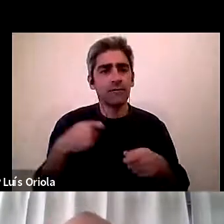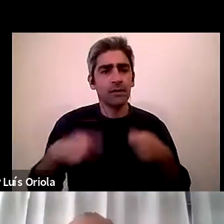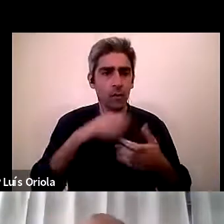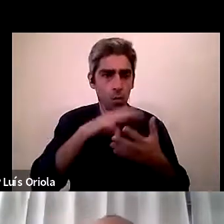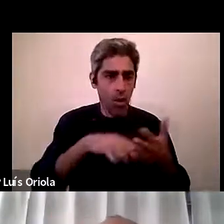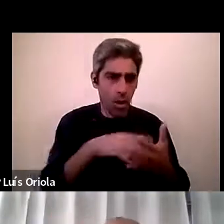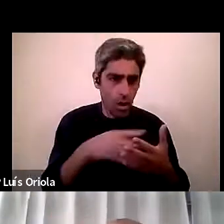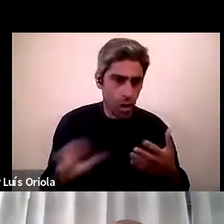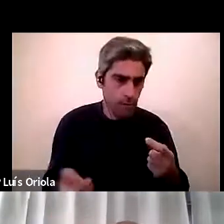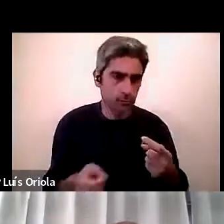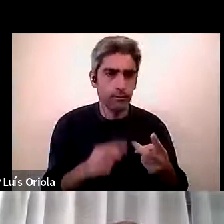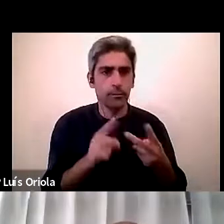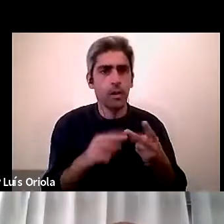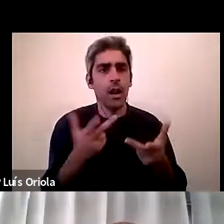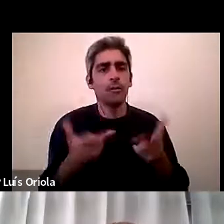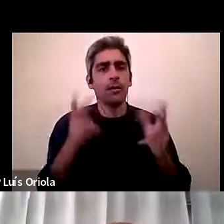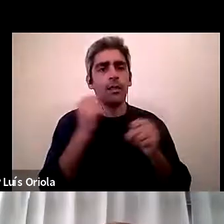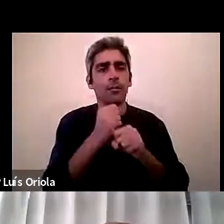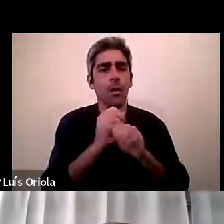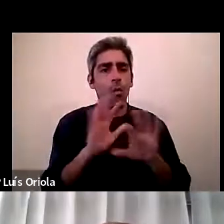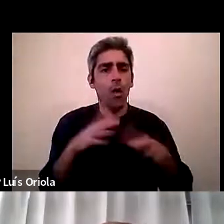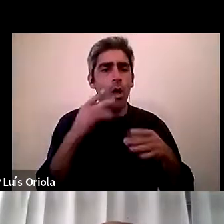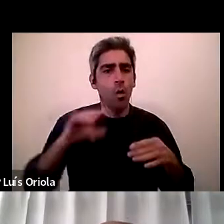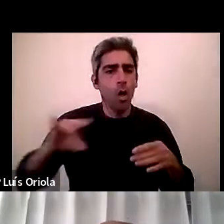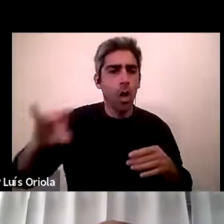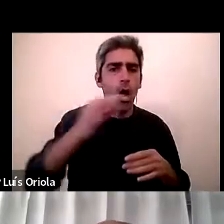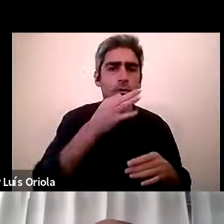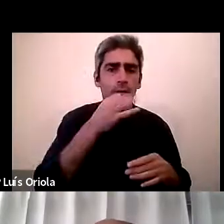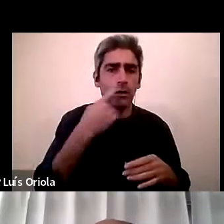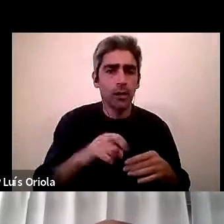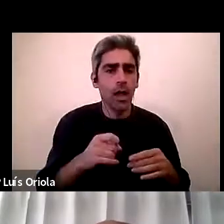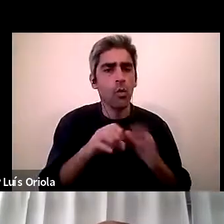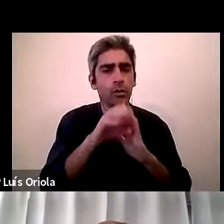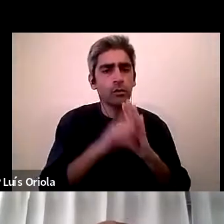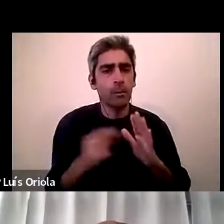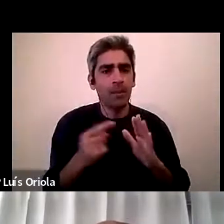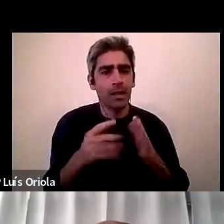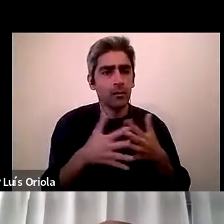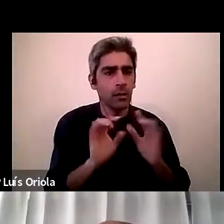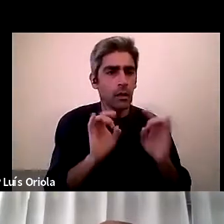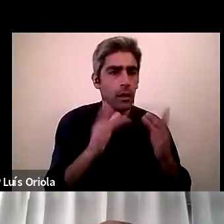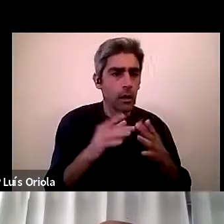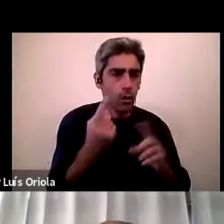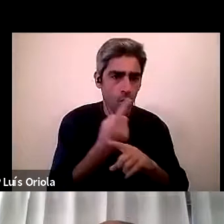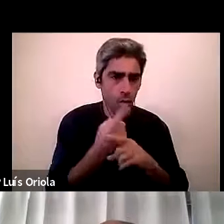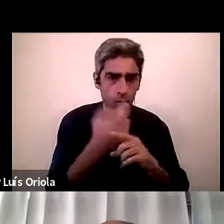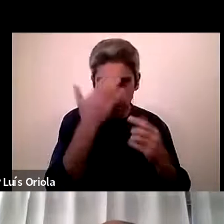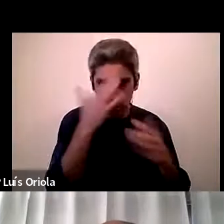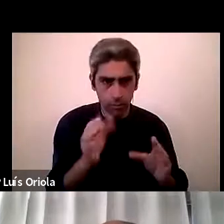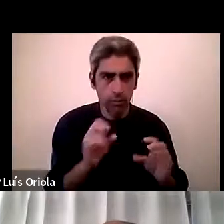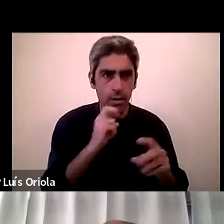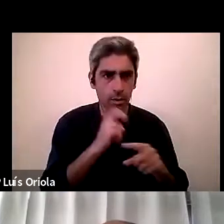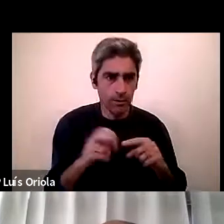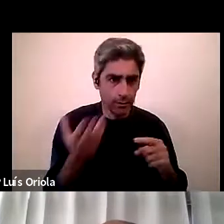horários, ou então a liberdade para trabalhar em qualquer lugar desde que tenha as infraestruturas necessárias, ligação à internet,